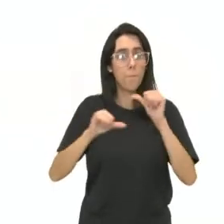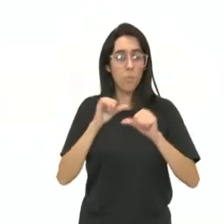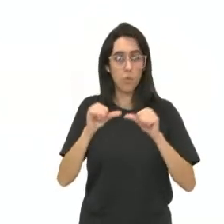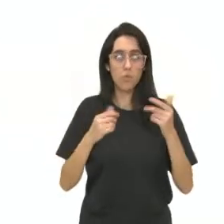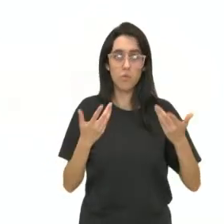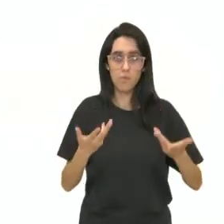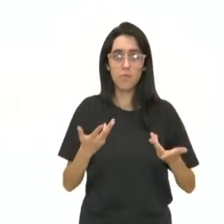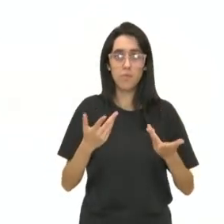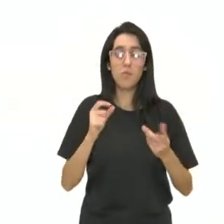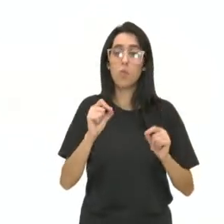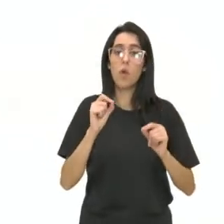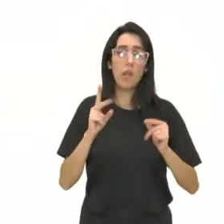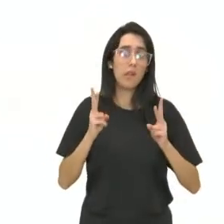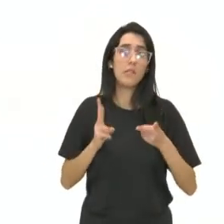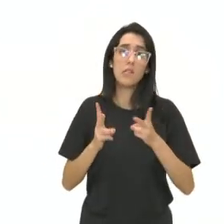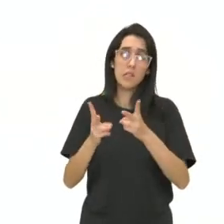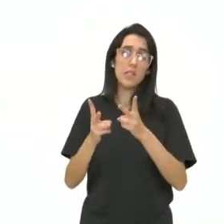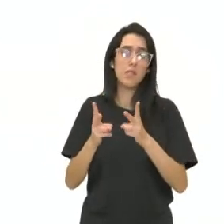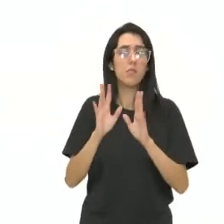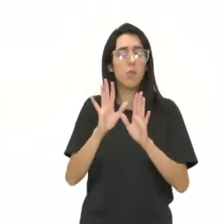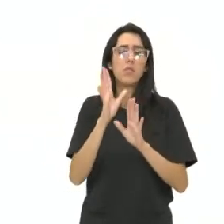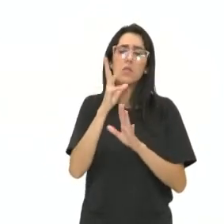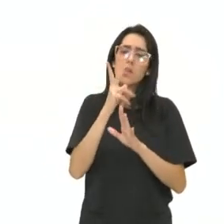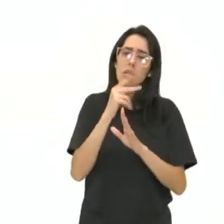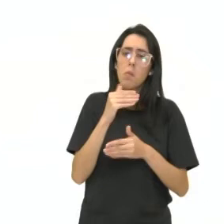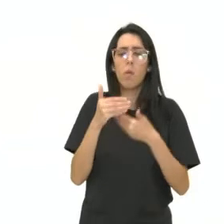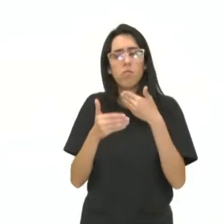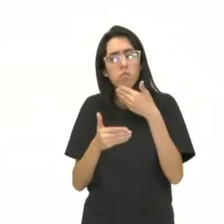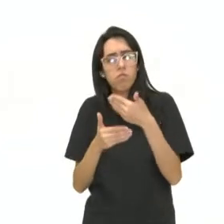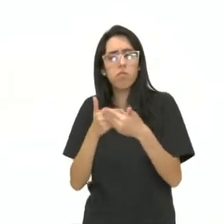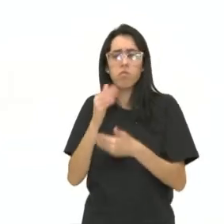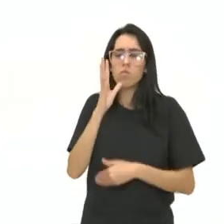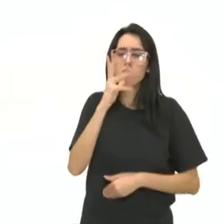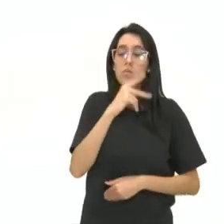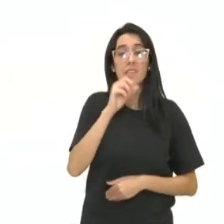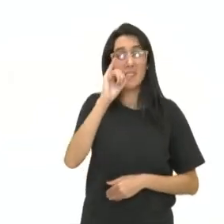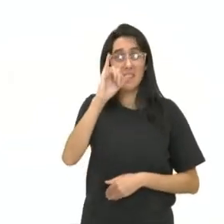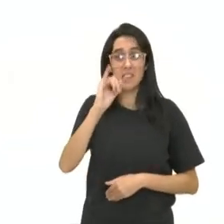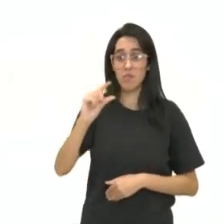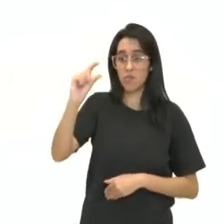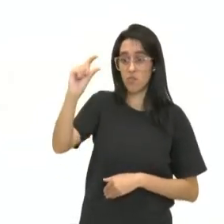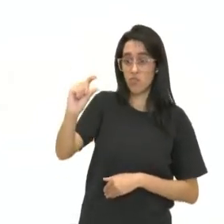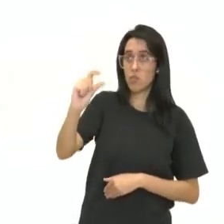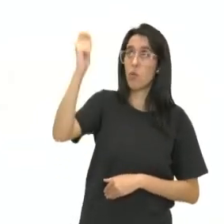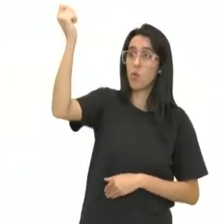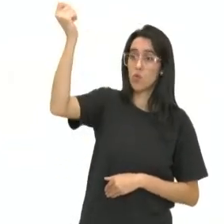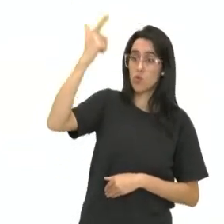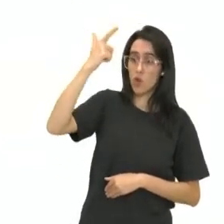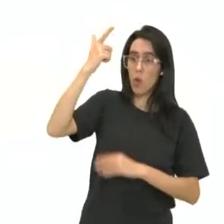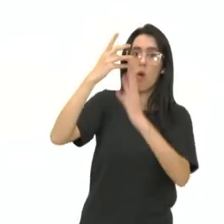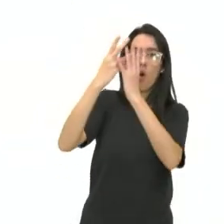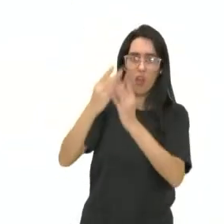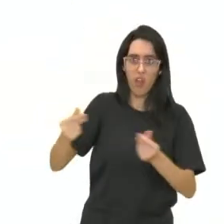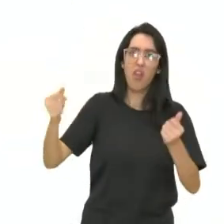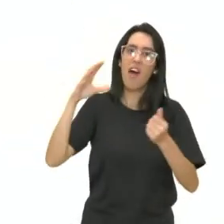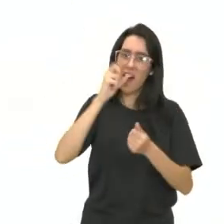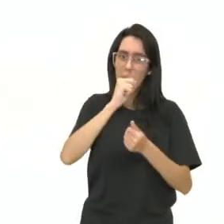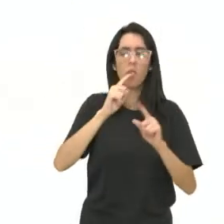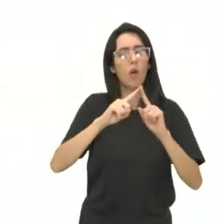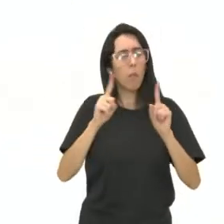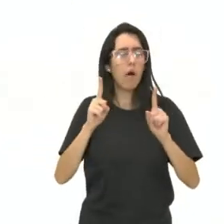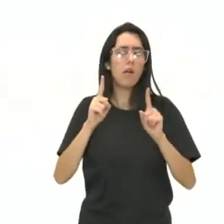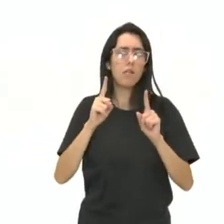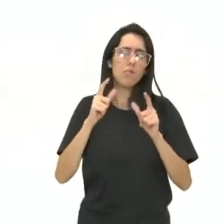duradeiro para sempre e gradual, né? Só se colocar o gelo lá no sol, ele vai ficar água. Quedar-se